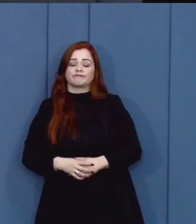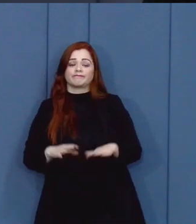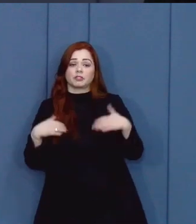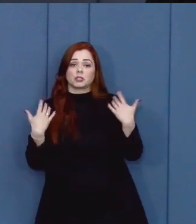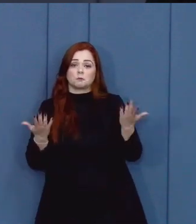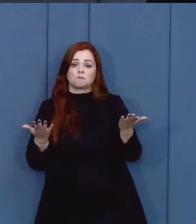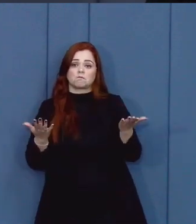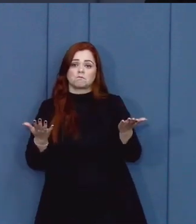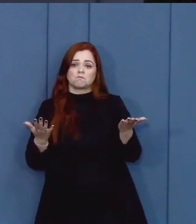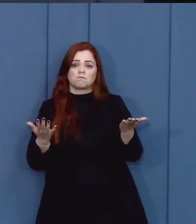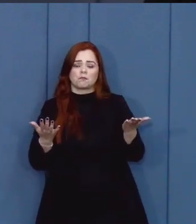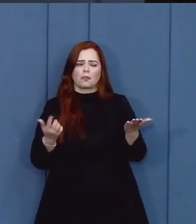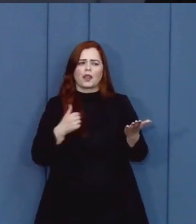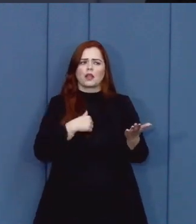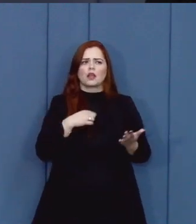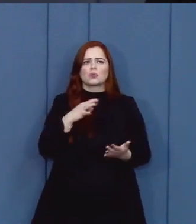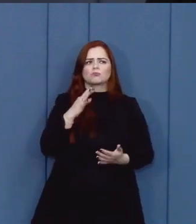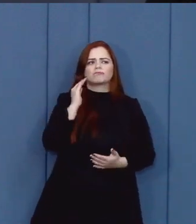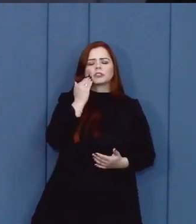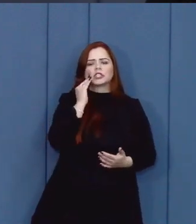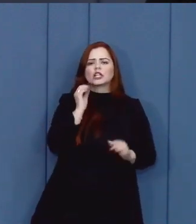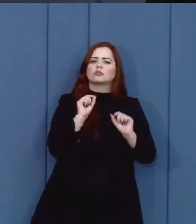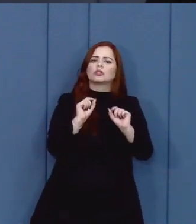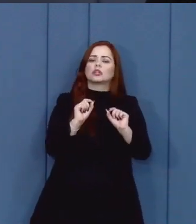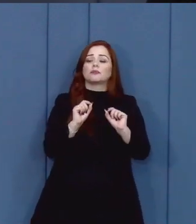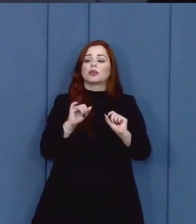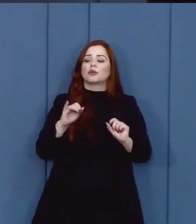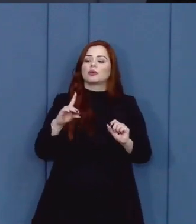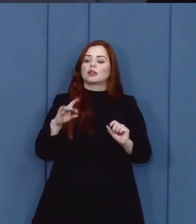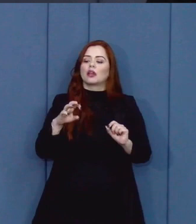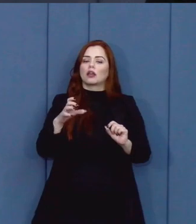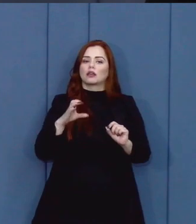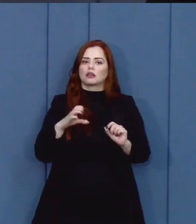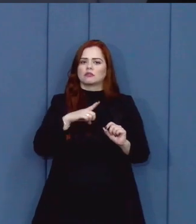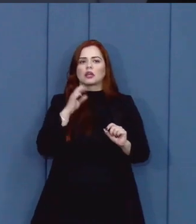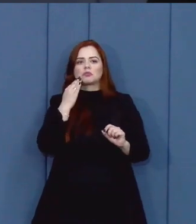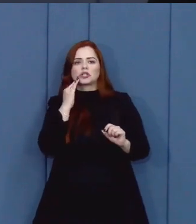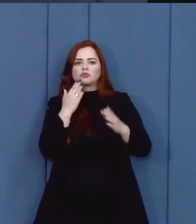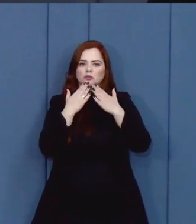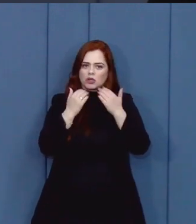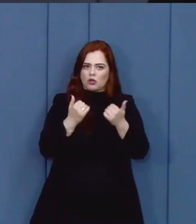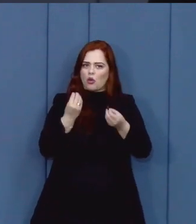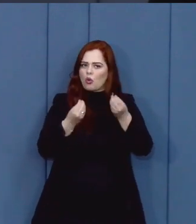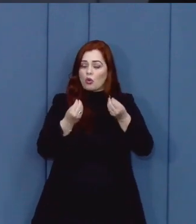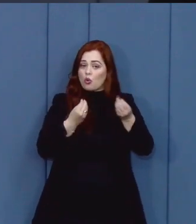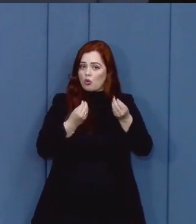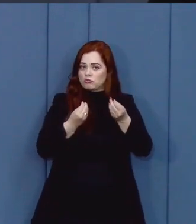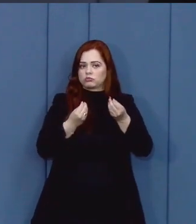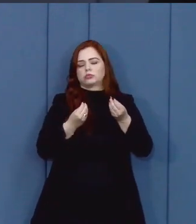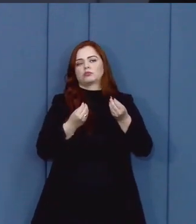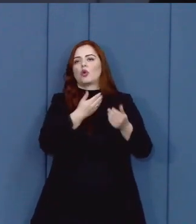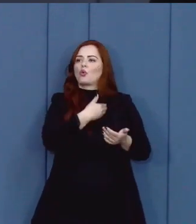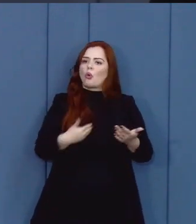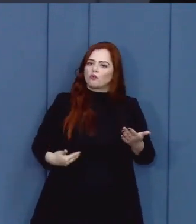E aí, eu entendo, e o IDEC tem esse entendimento, que a forma como o governo